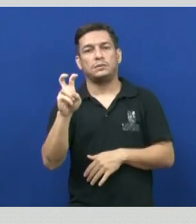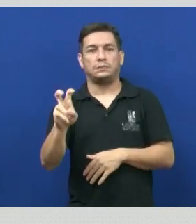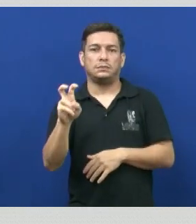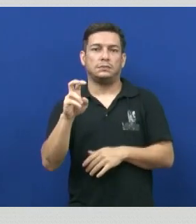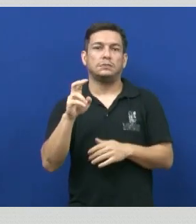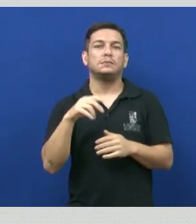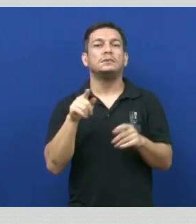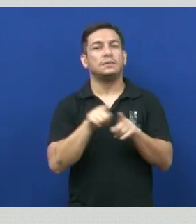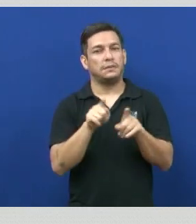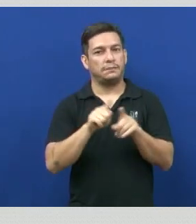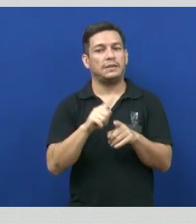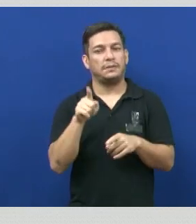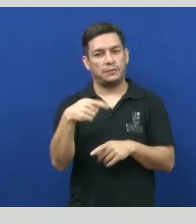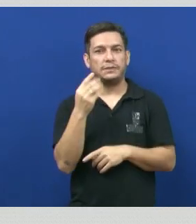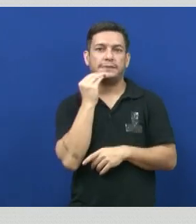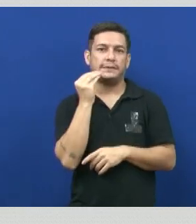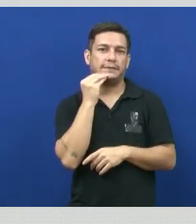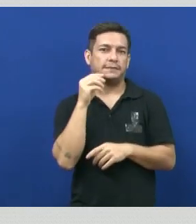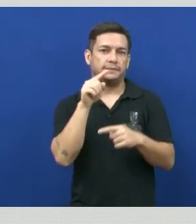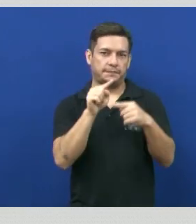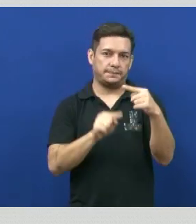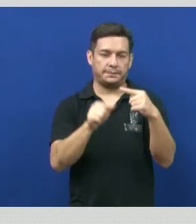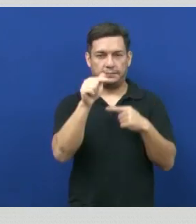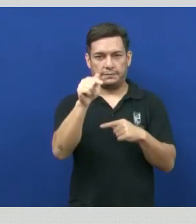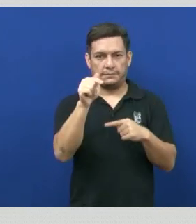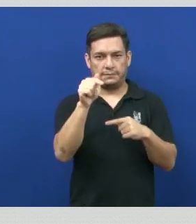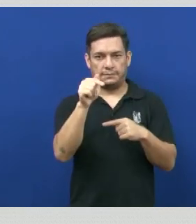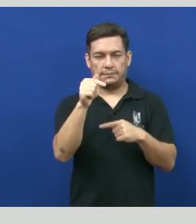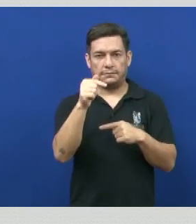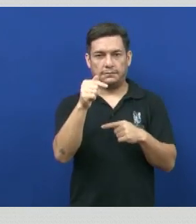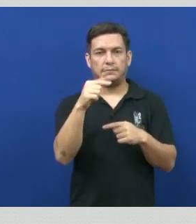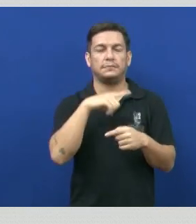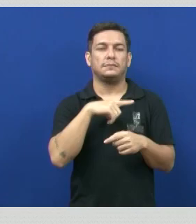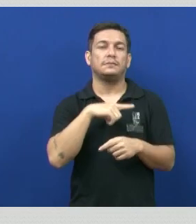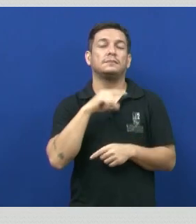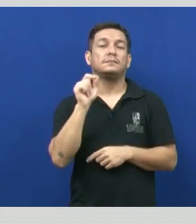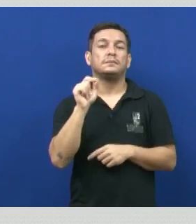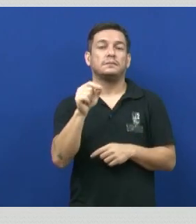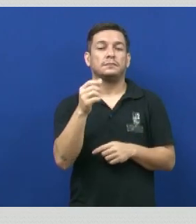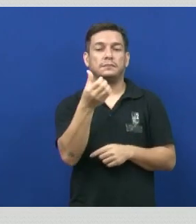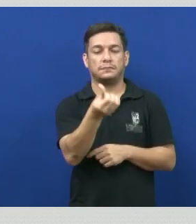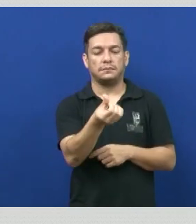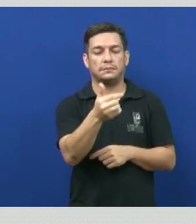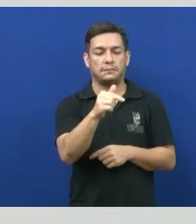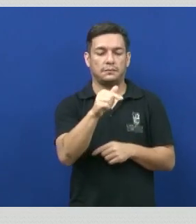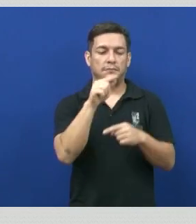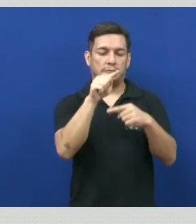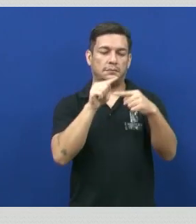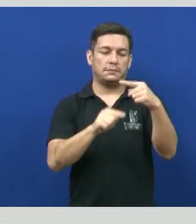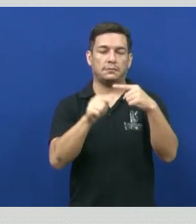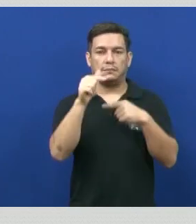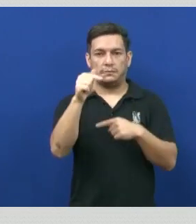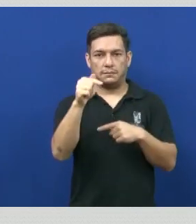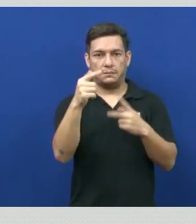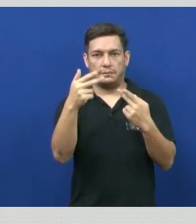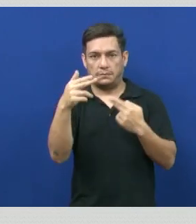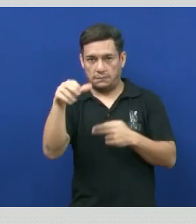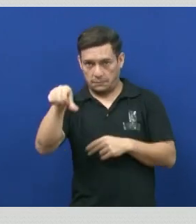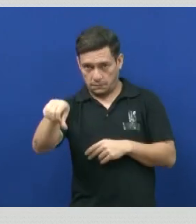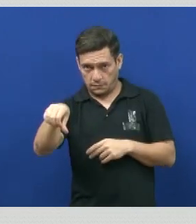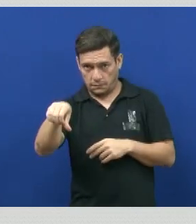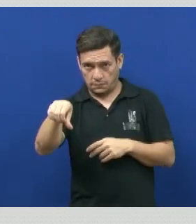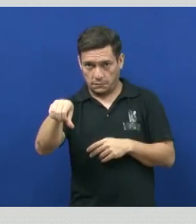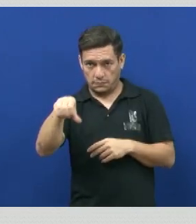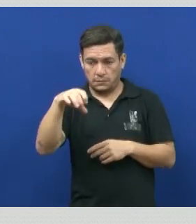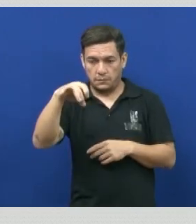adiante, a gente vai tentar dividir por 7. Na divisão por 7, nós temos 67 dividido por 7 dá igual a 9